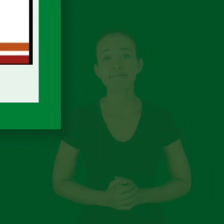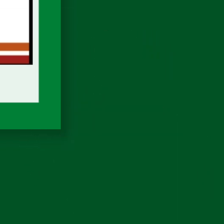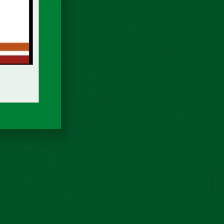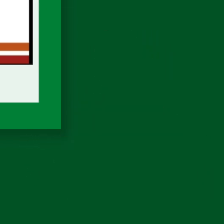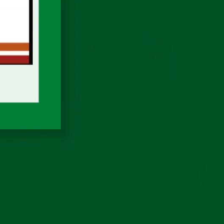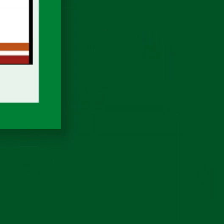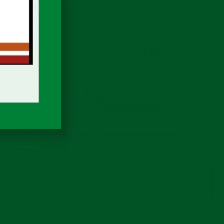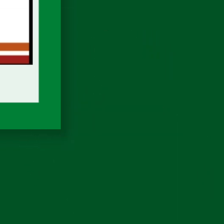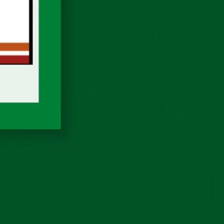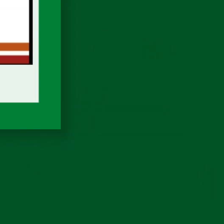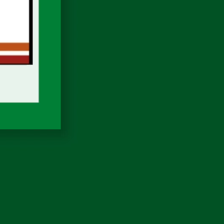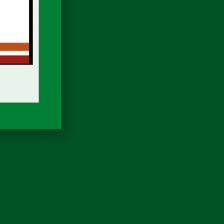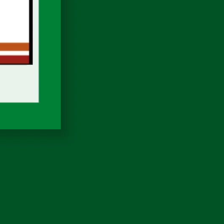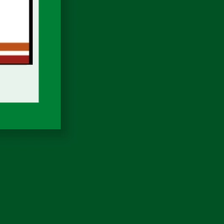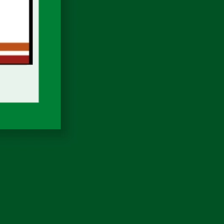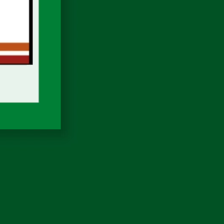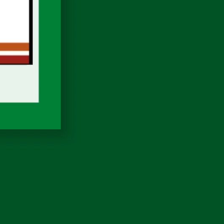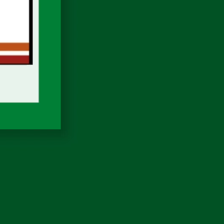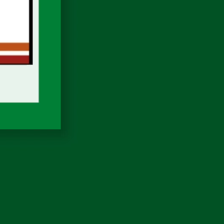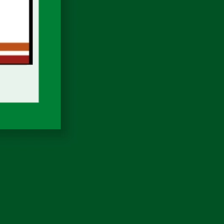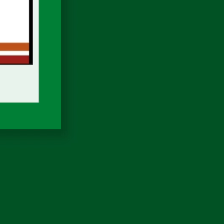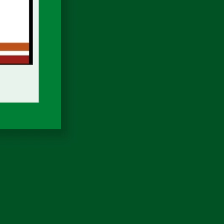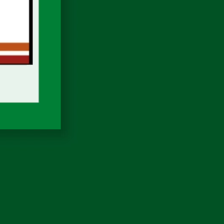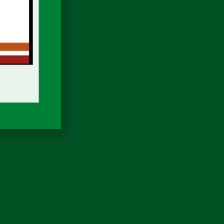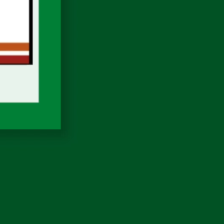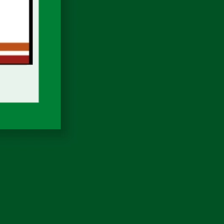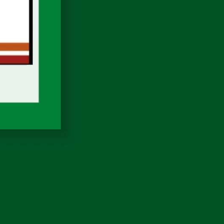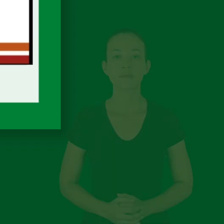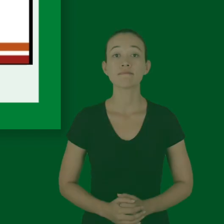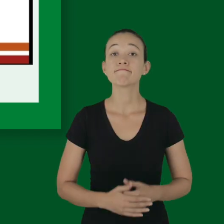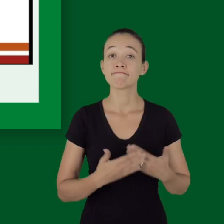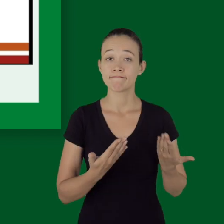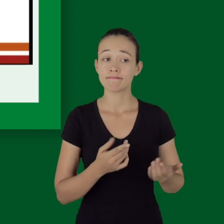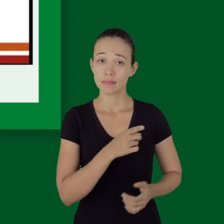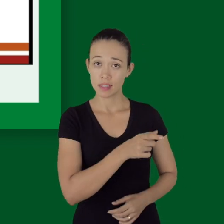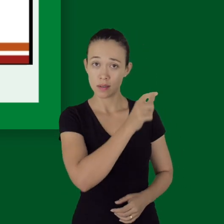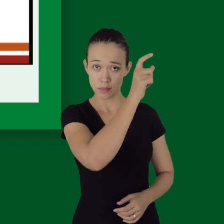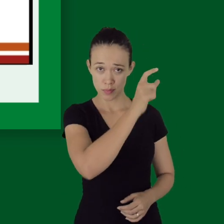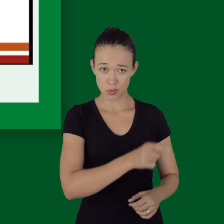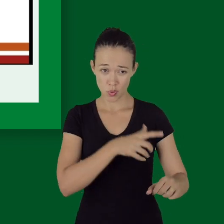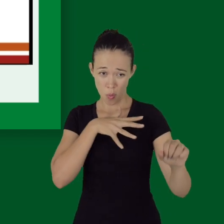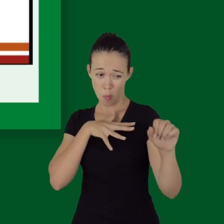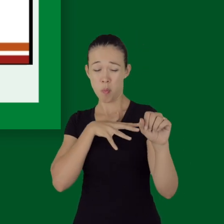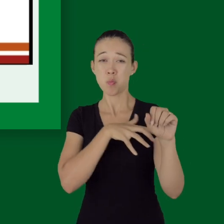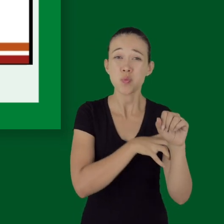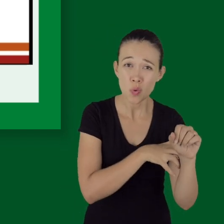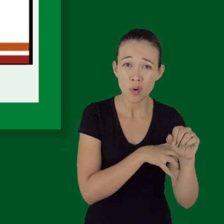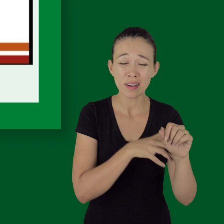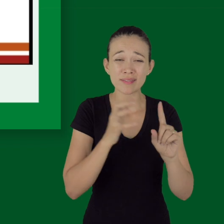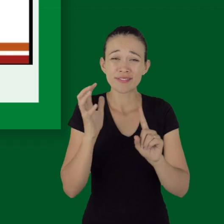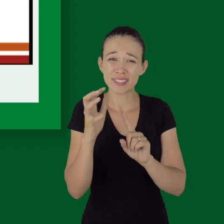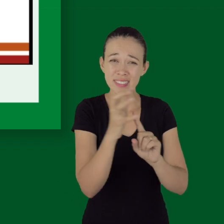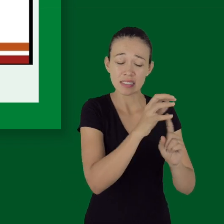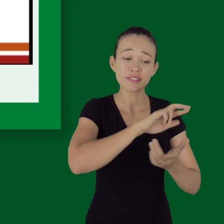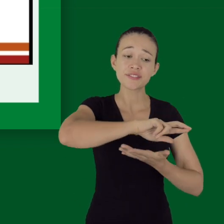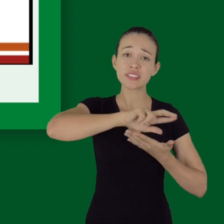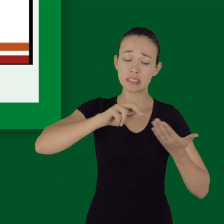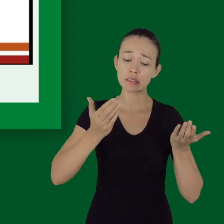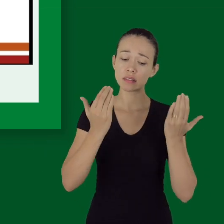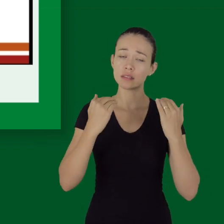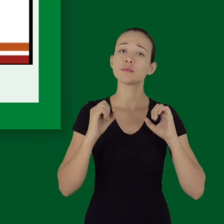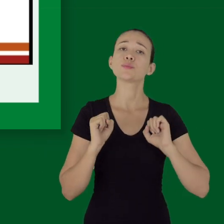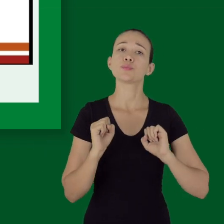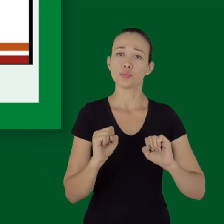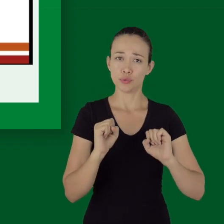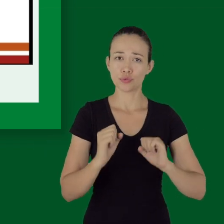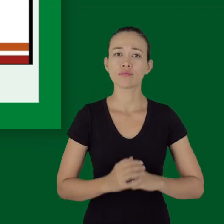uma repercussão hemodinâmica, de bradicardia e hipotensão, ela pode ocorrer nos primeiros minutos, por causa do trauma. E a medula,